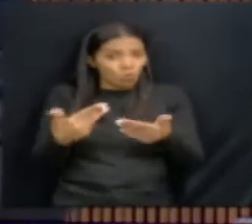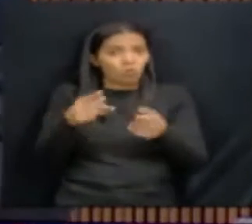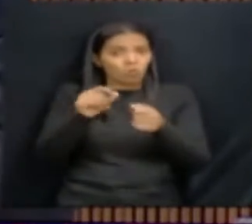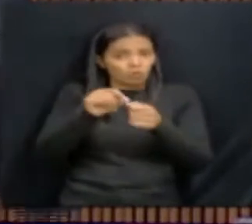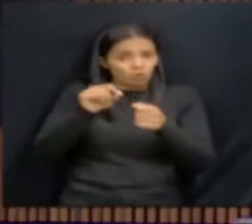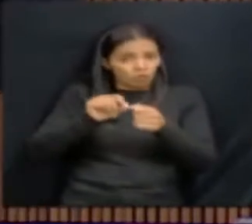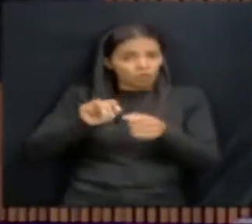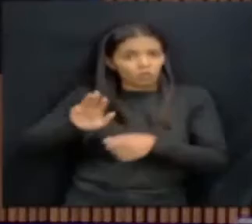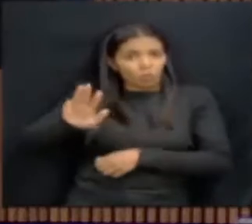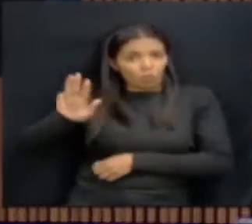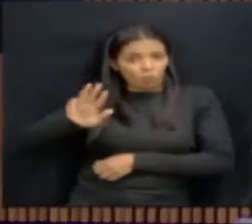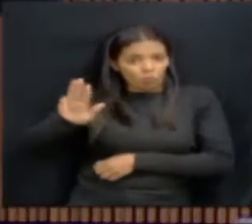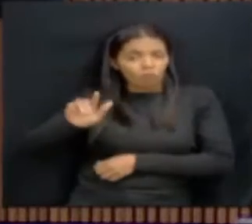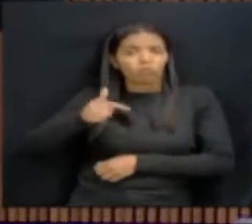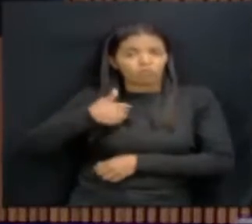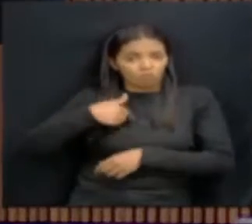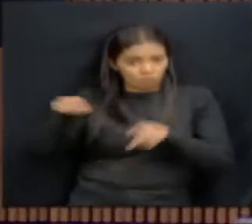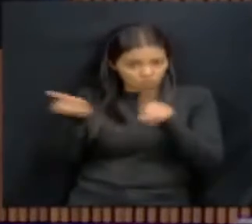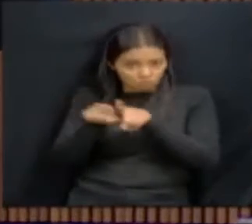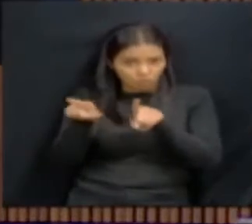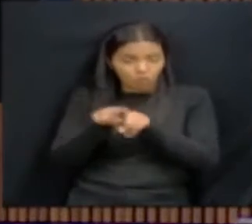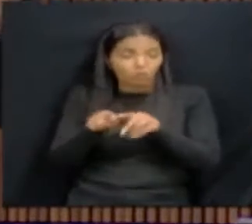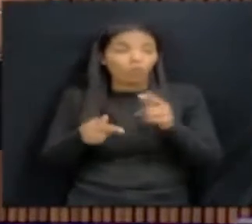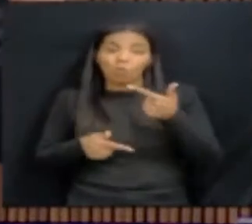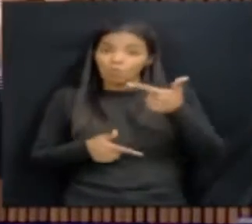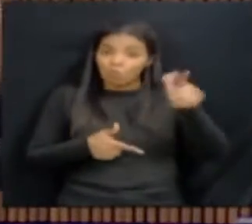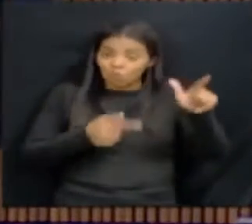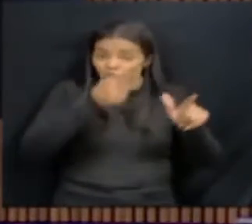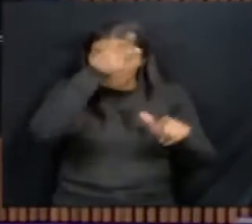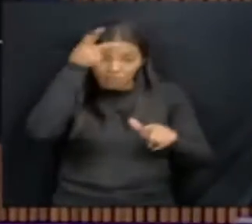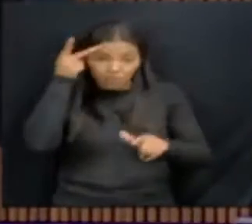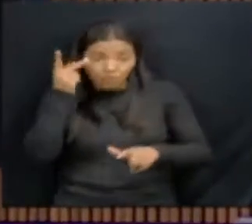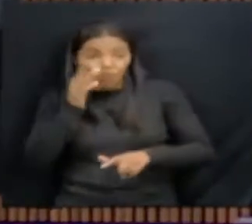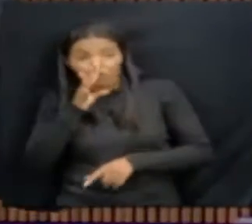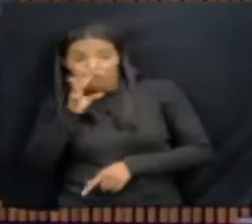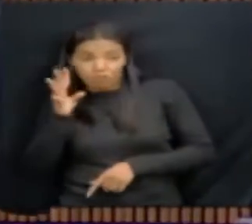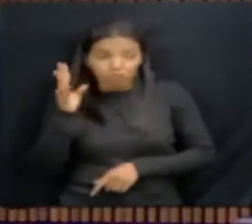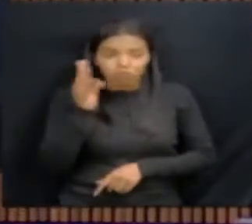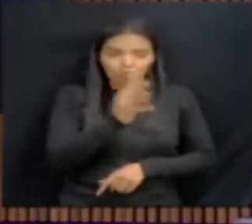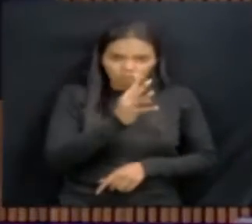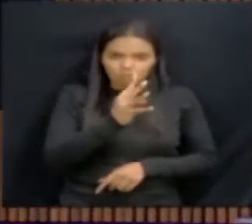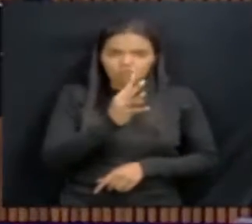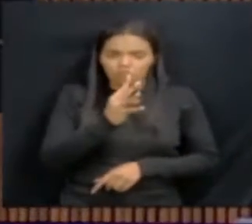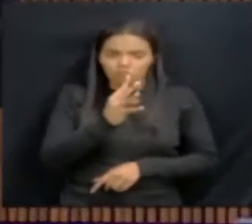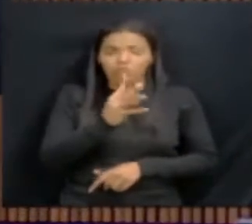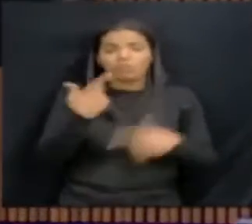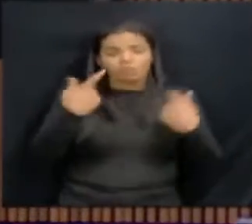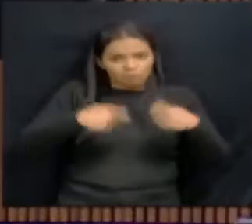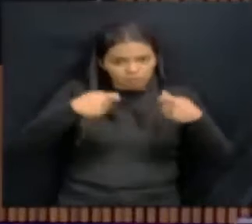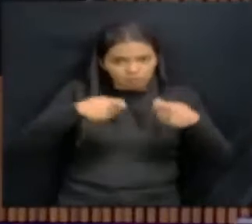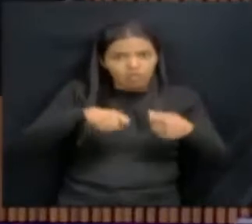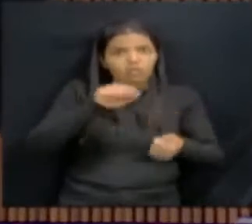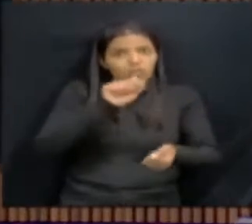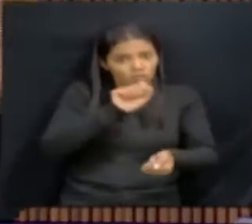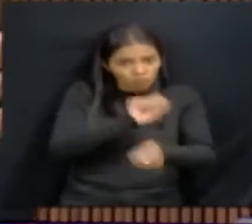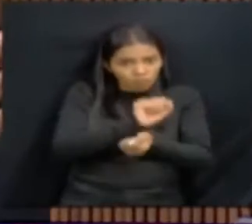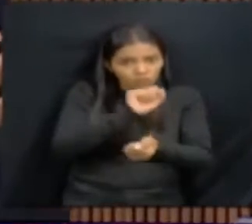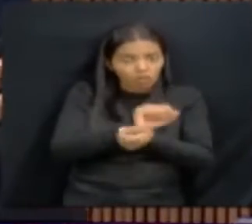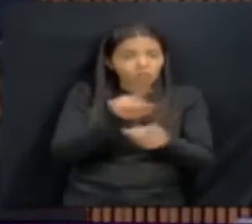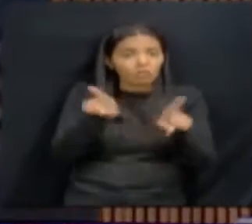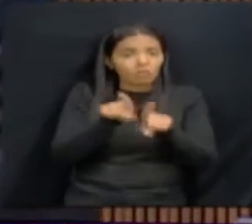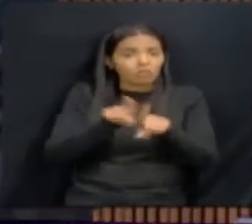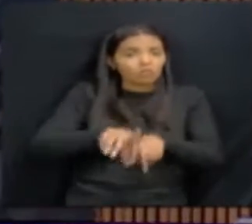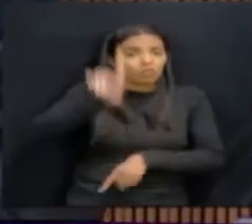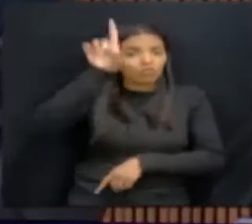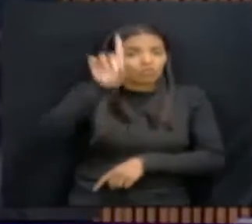presidente Lula e vou defender que outros que estão agora sendo acusados têm o direito de se